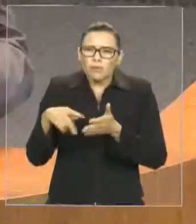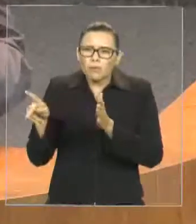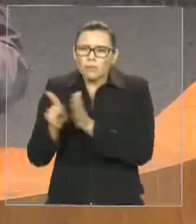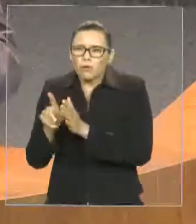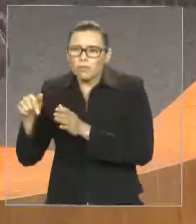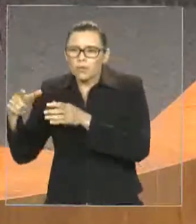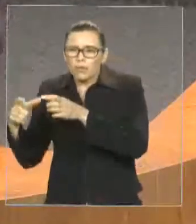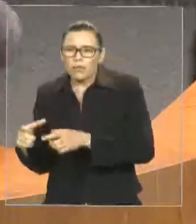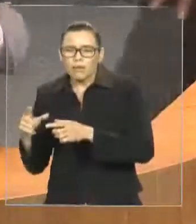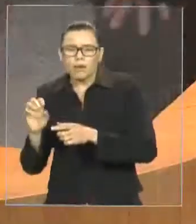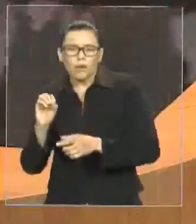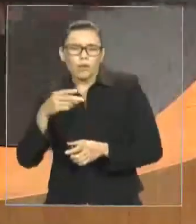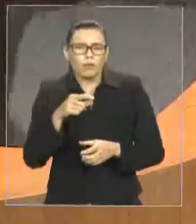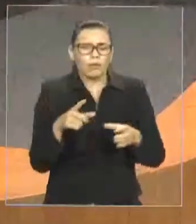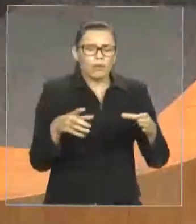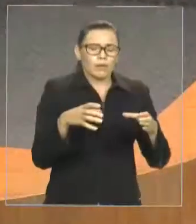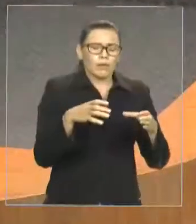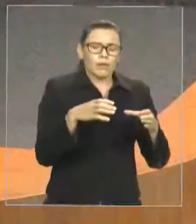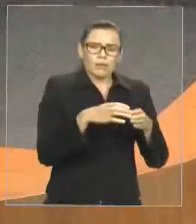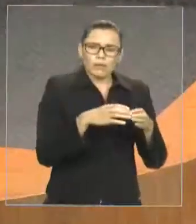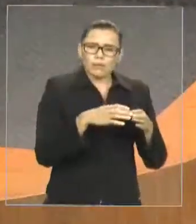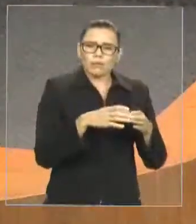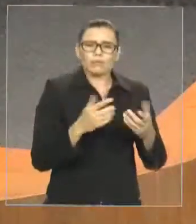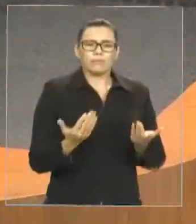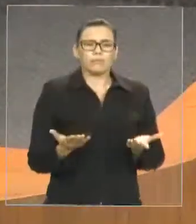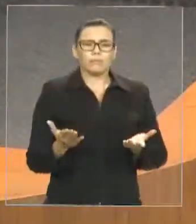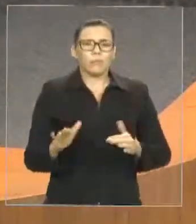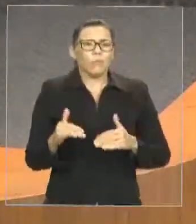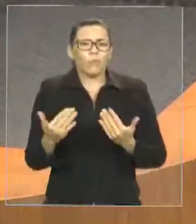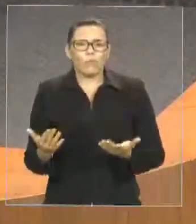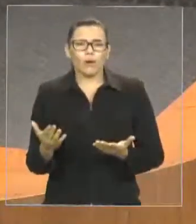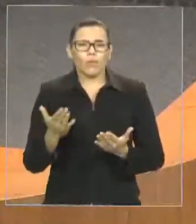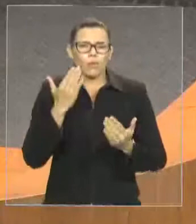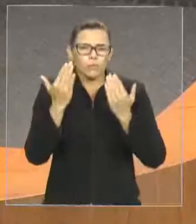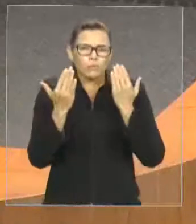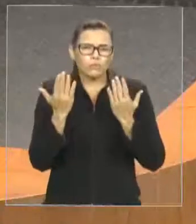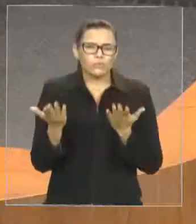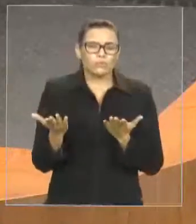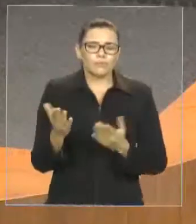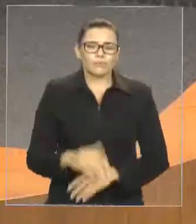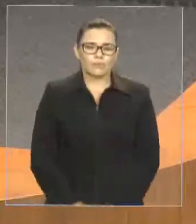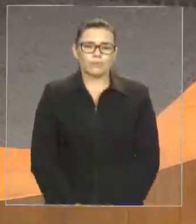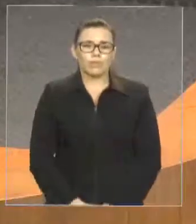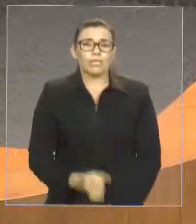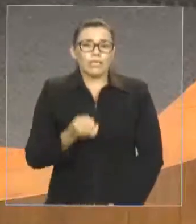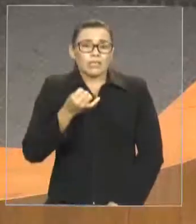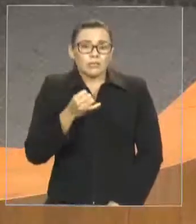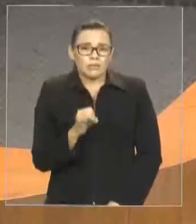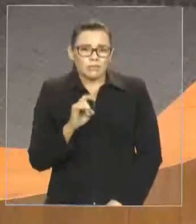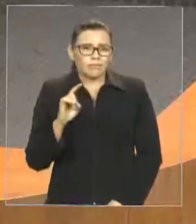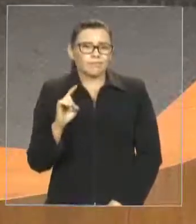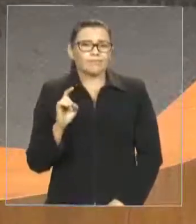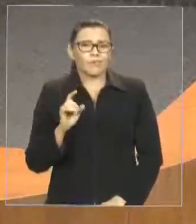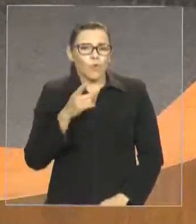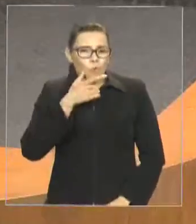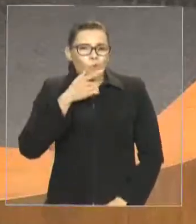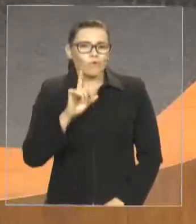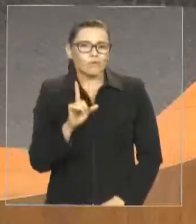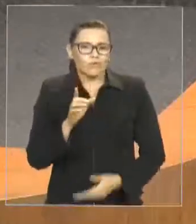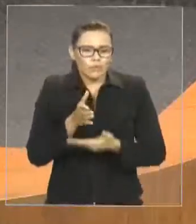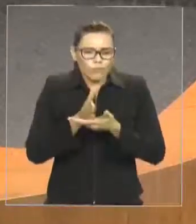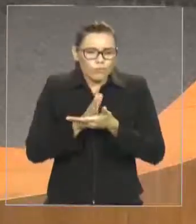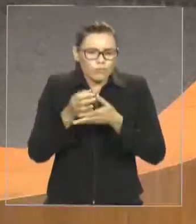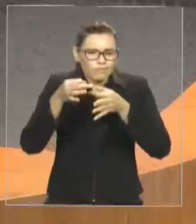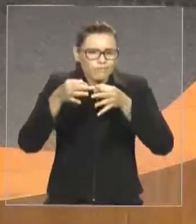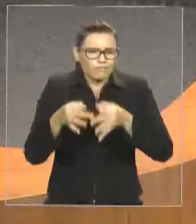dos seus problemas no que diz respeito às políticas públicas. Portanto, é um grande passo para o planejamento, para a